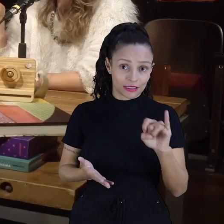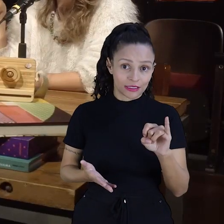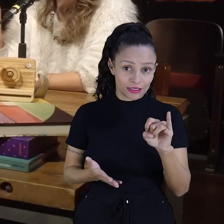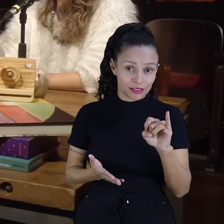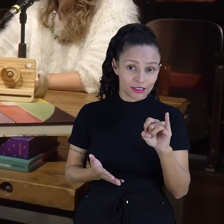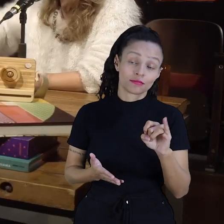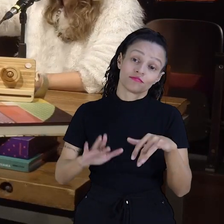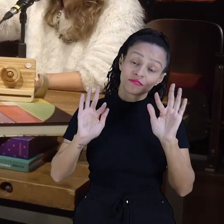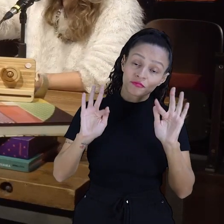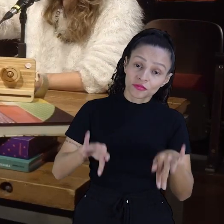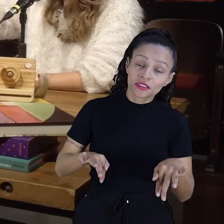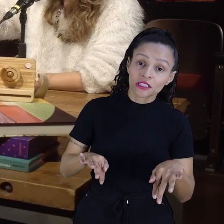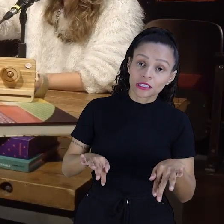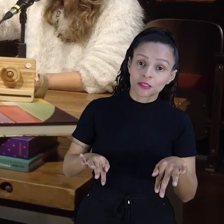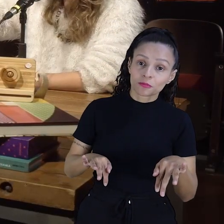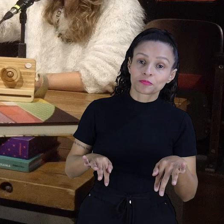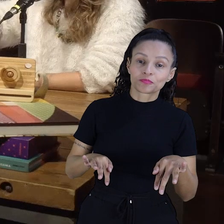gente está destinado a um determinado fim.